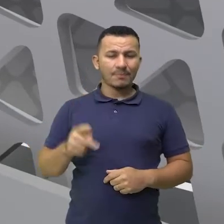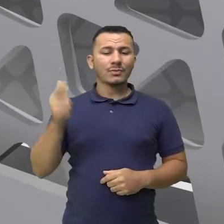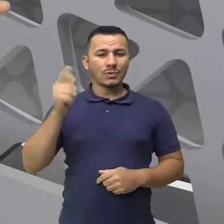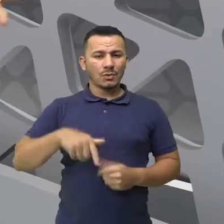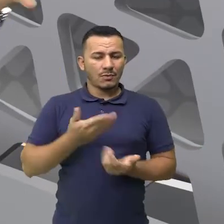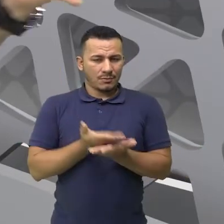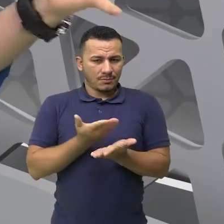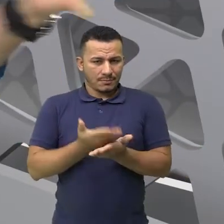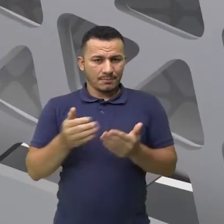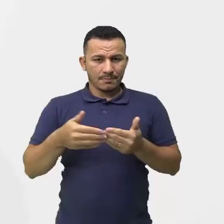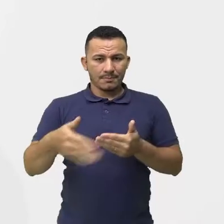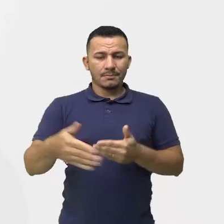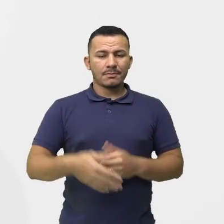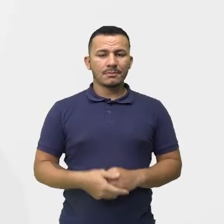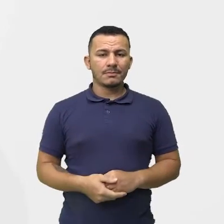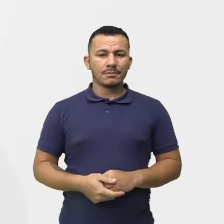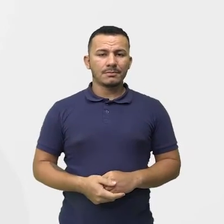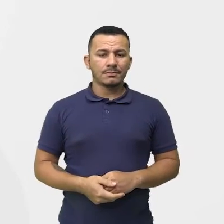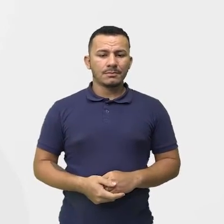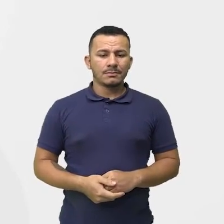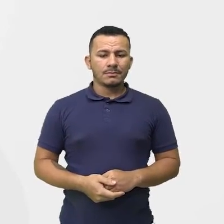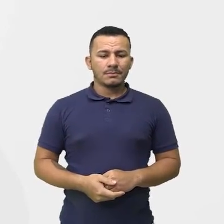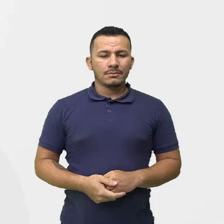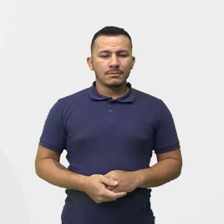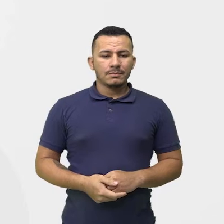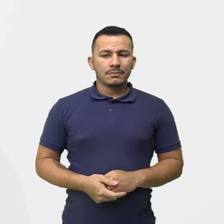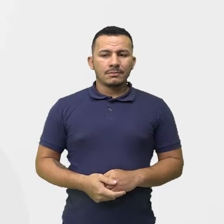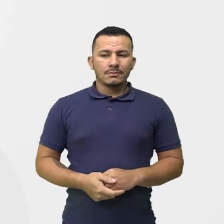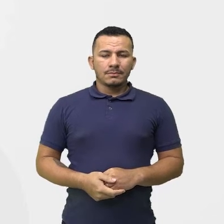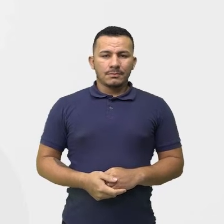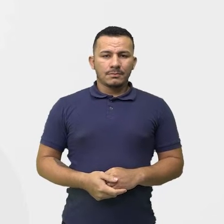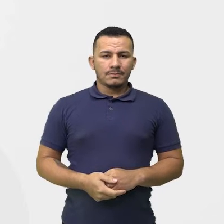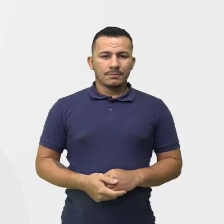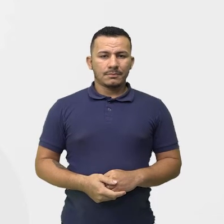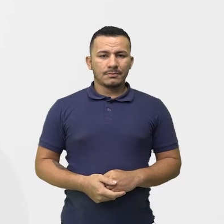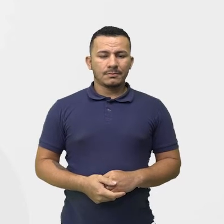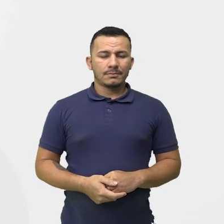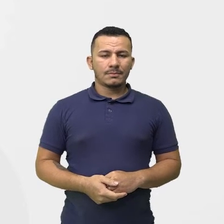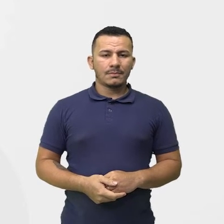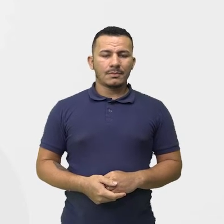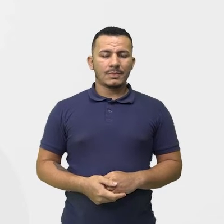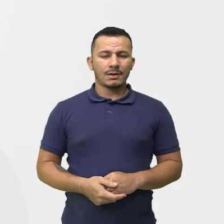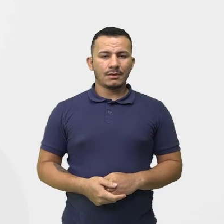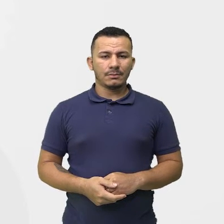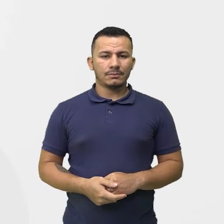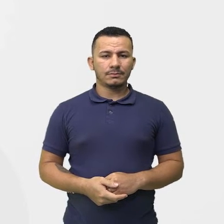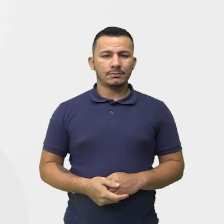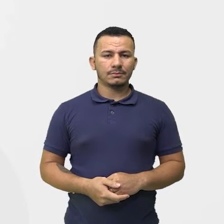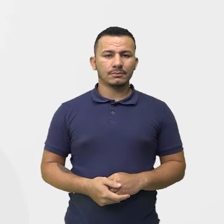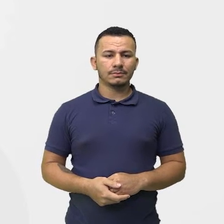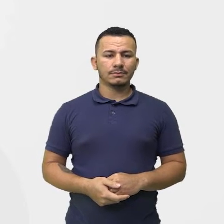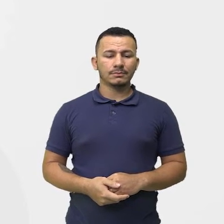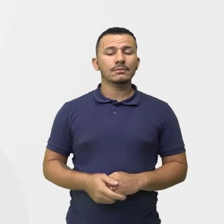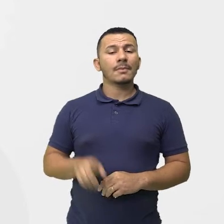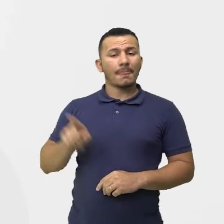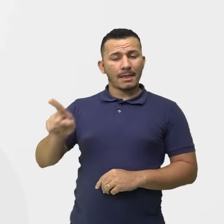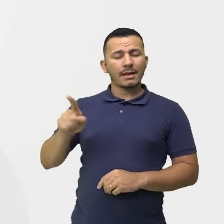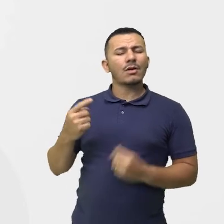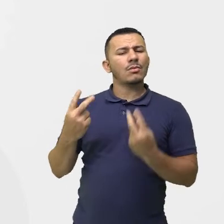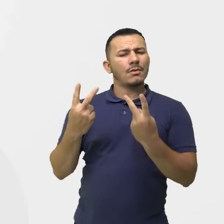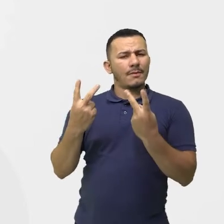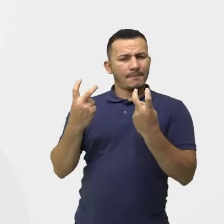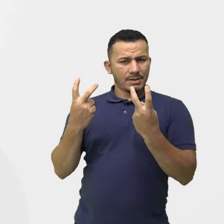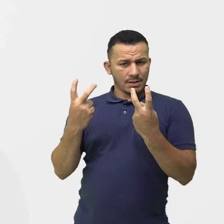Vamos continuar com nossas informações. Vem comigo, olha só. Então vamos aprender, né, como